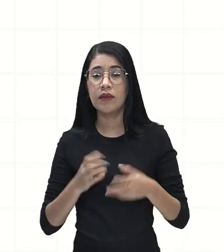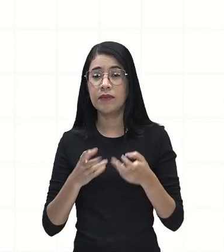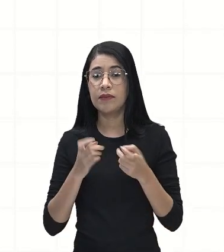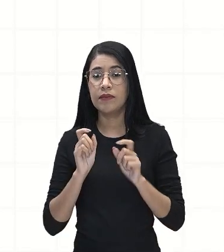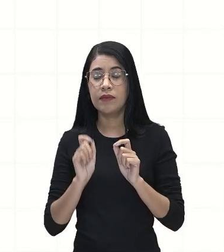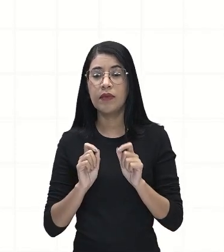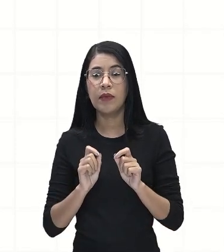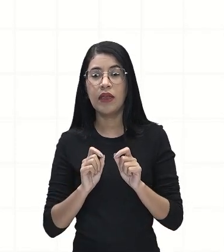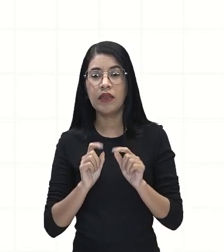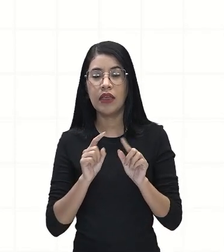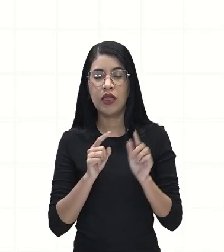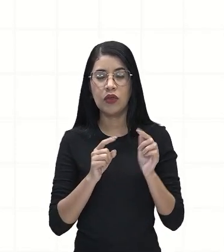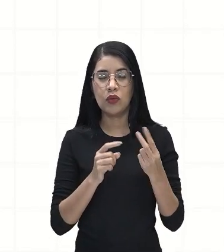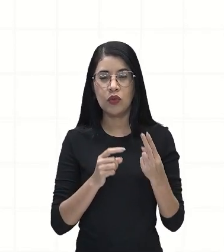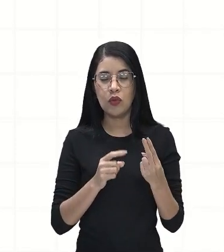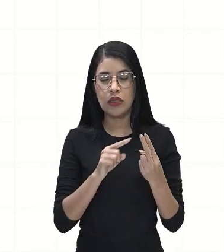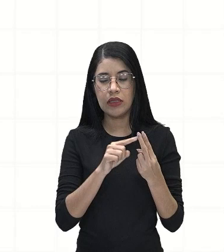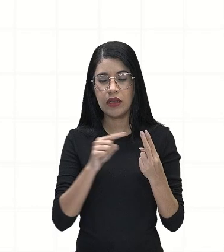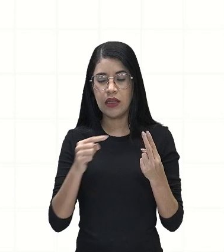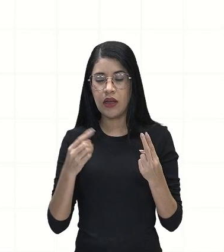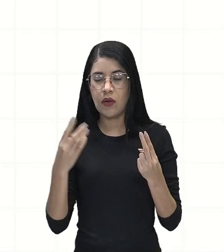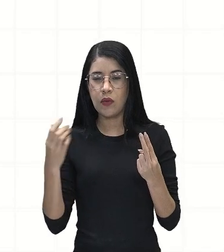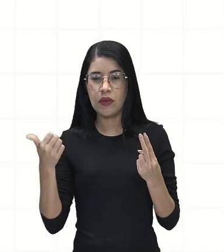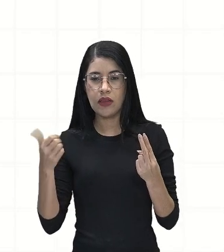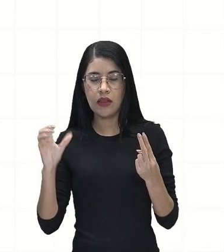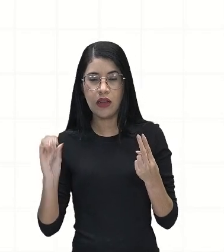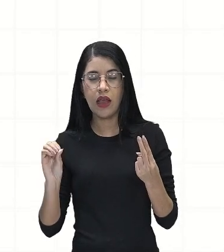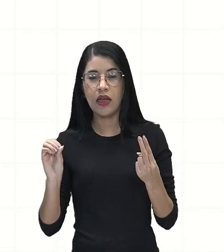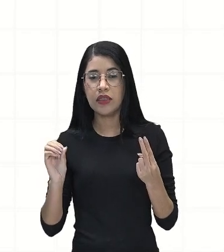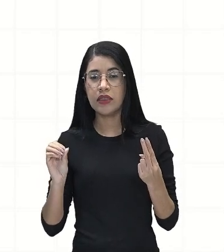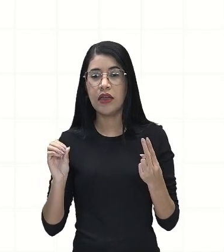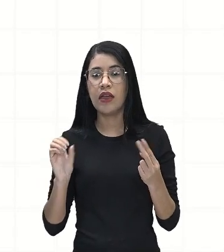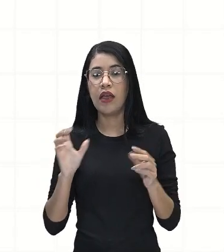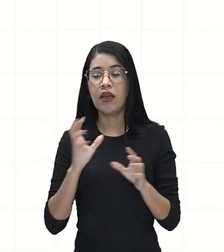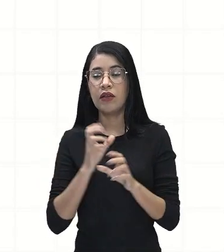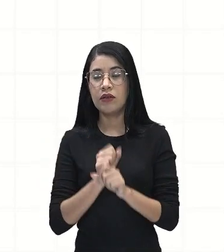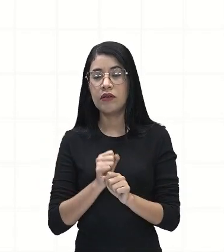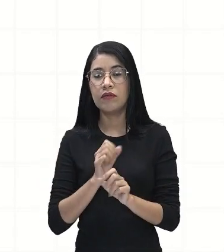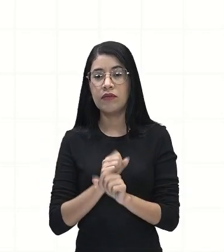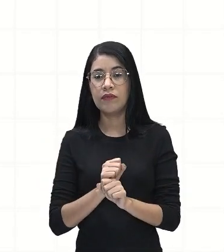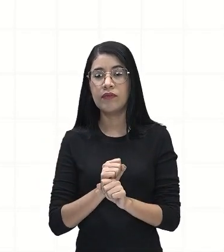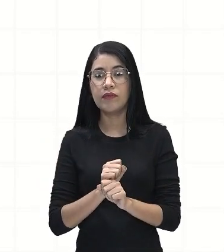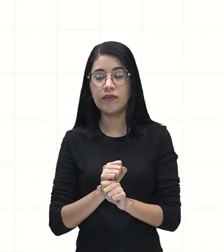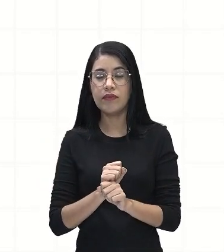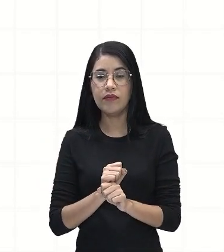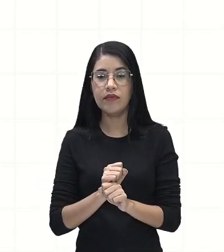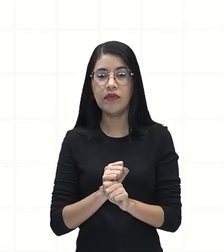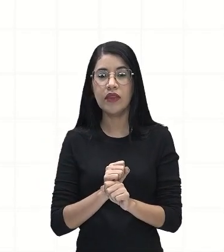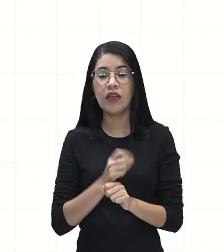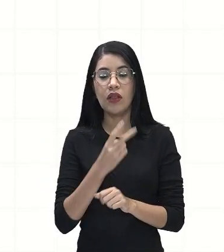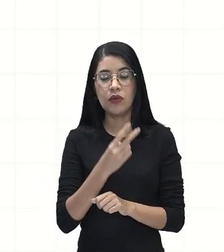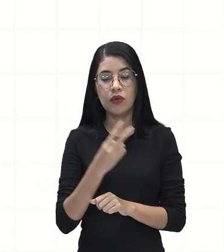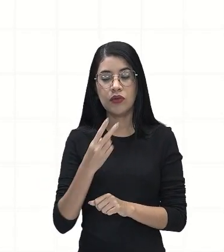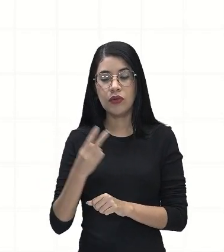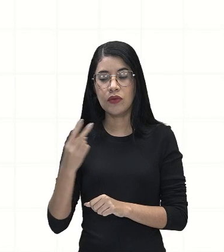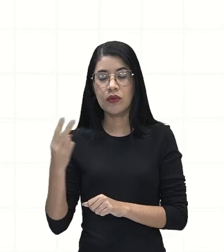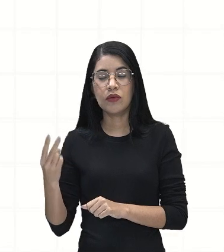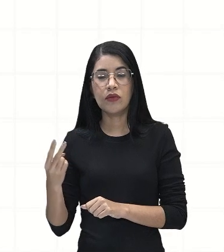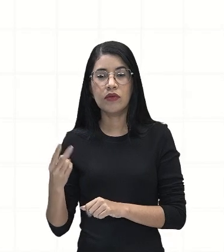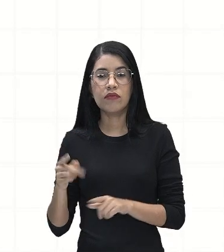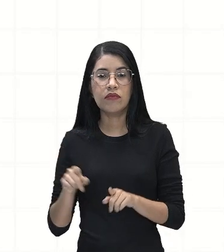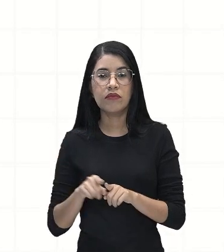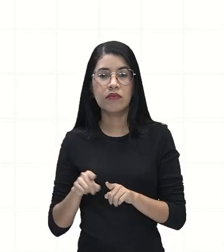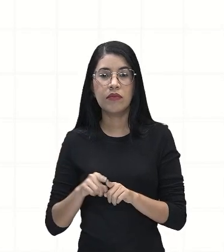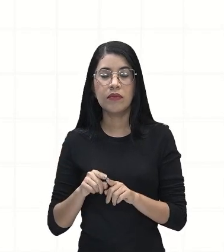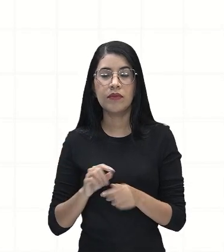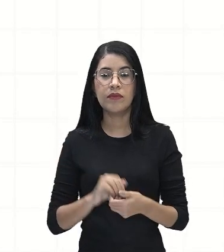essa distância aqui de 2 até 10, né, vai ser igual à soma aí, né, desses espaços, ou então eu posso fazer a diferença, né,